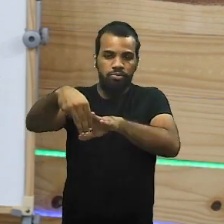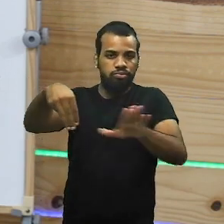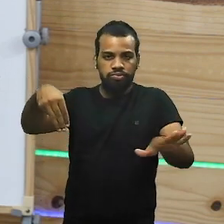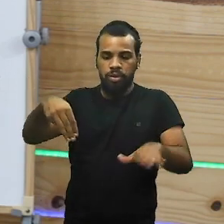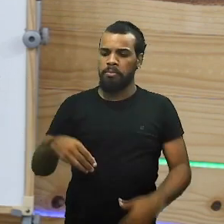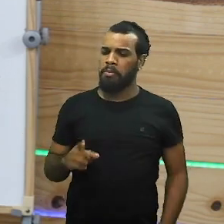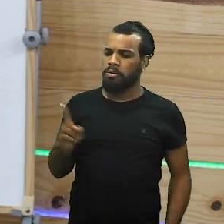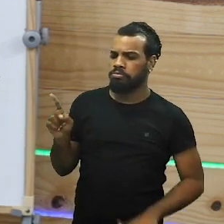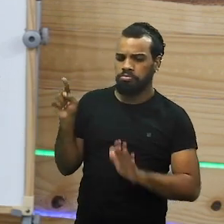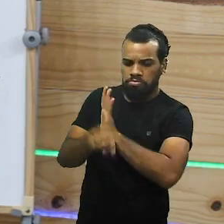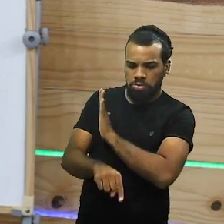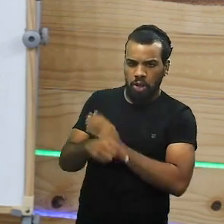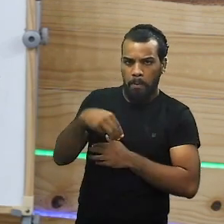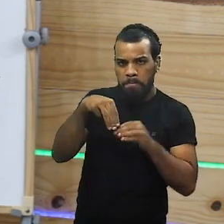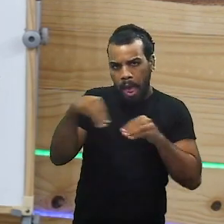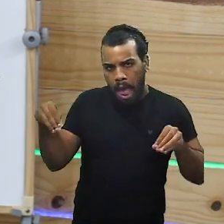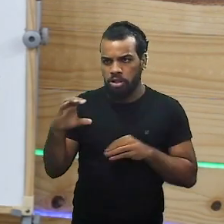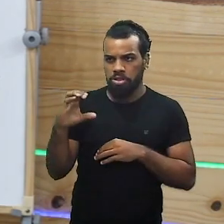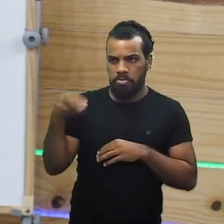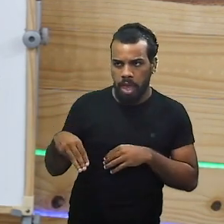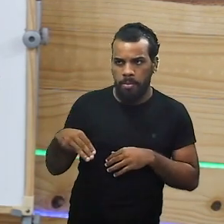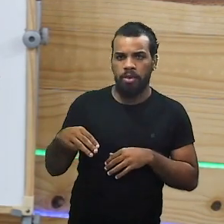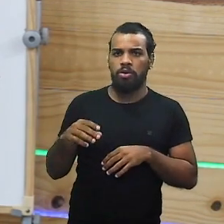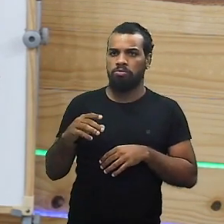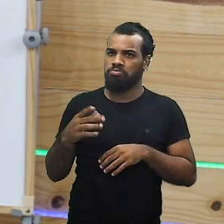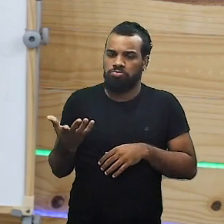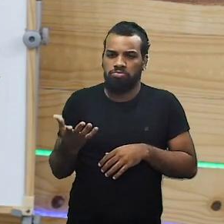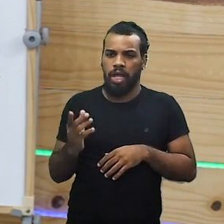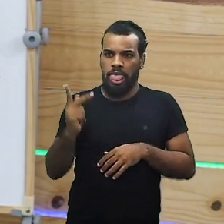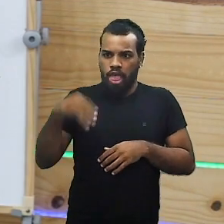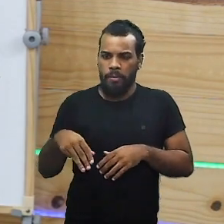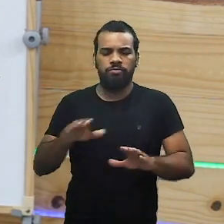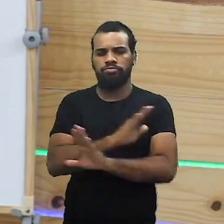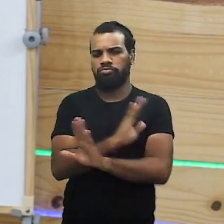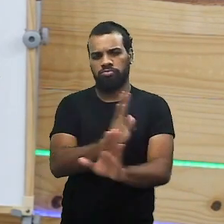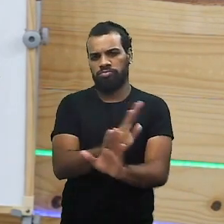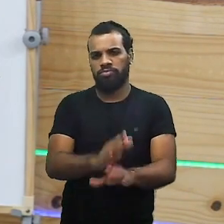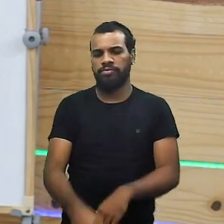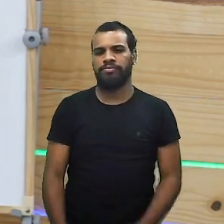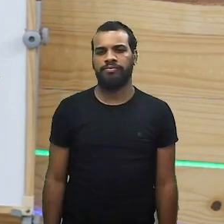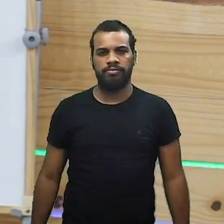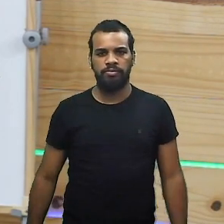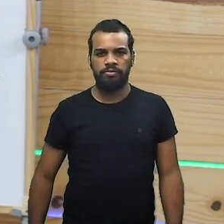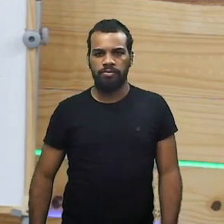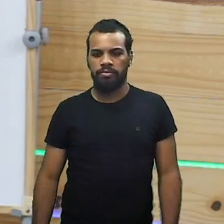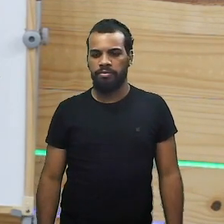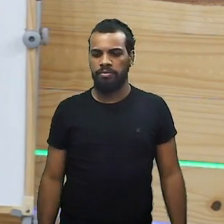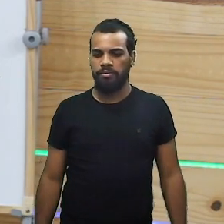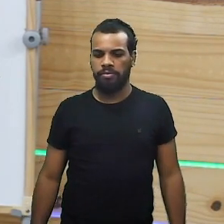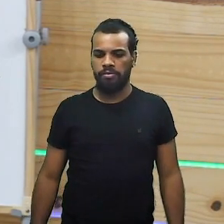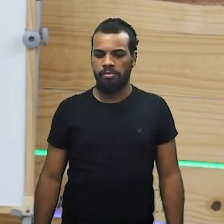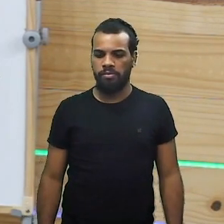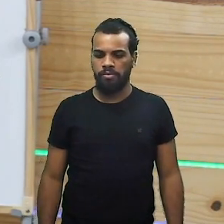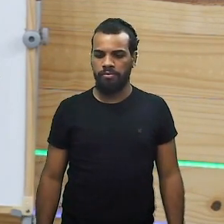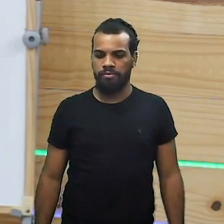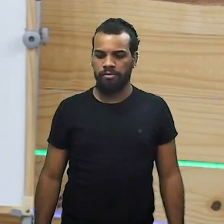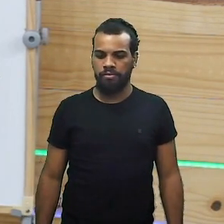questão não disse nada, essa seria a resposta que vem para a gente no gabarito.